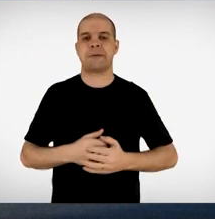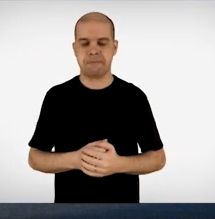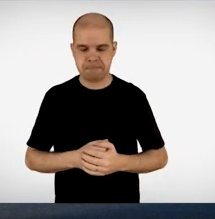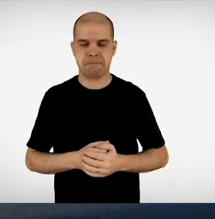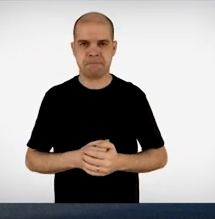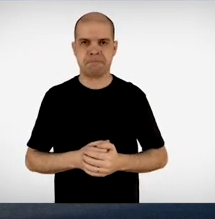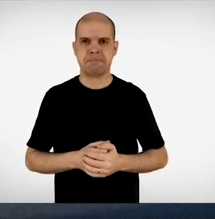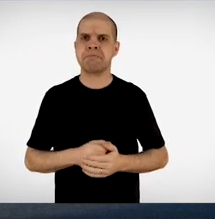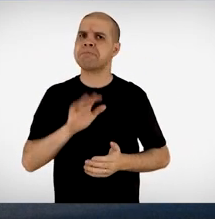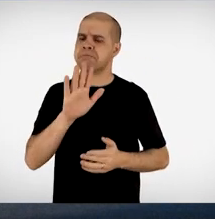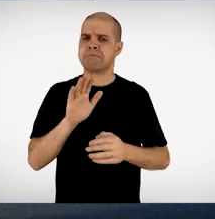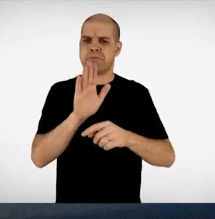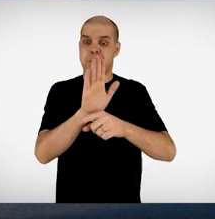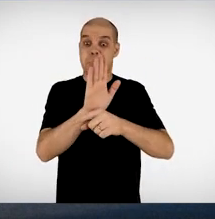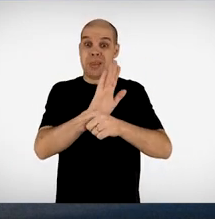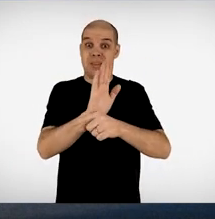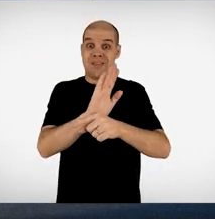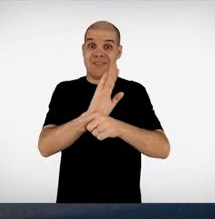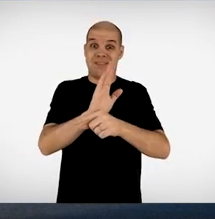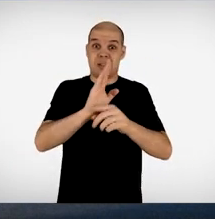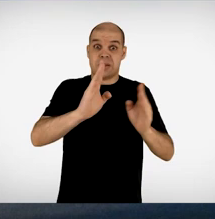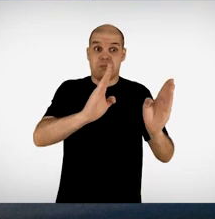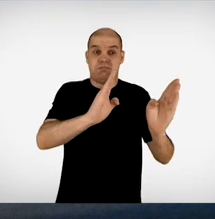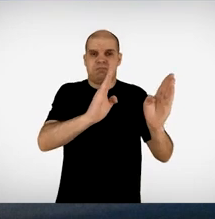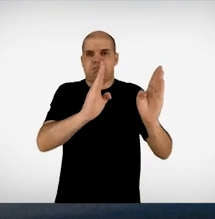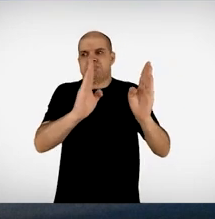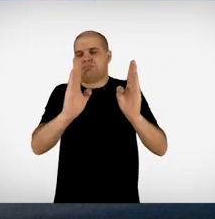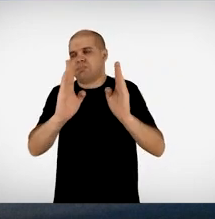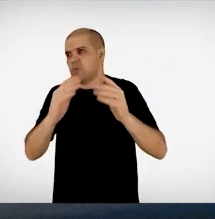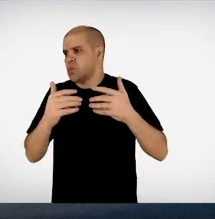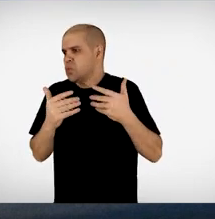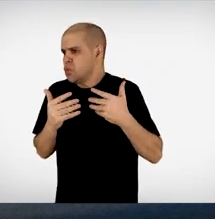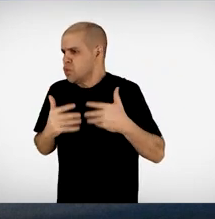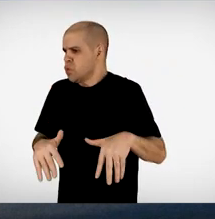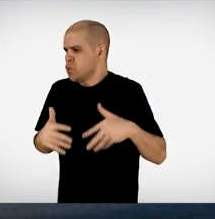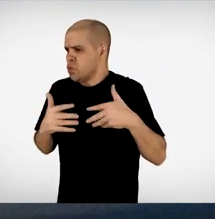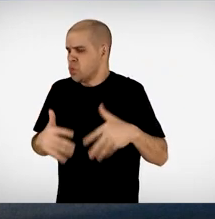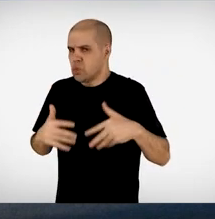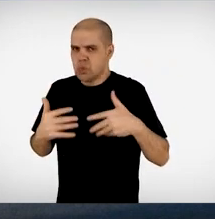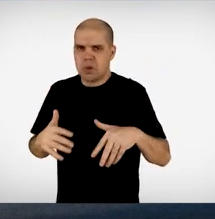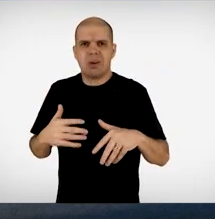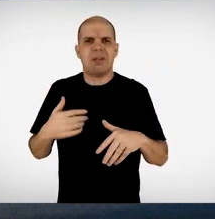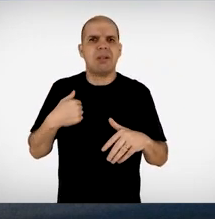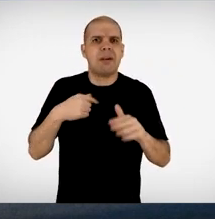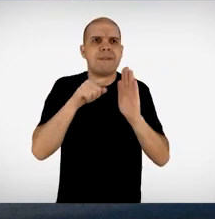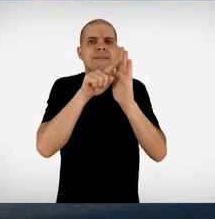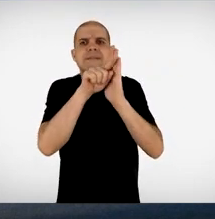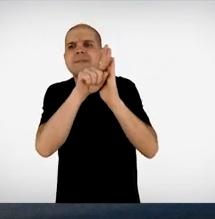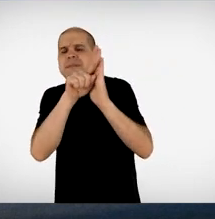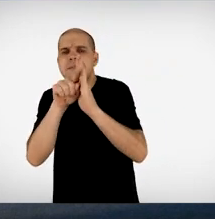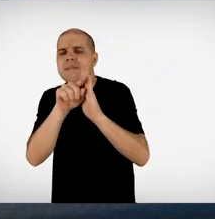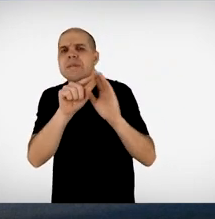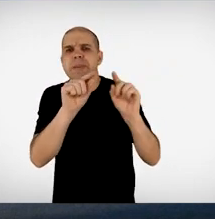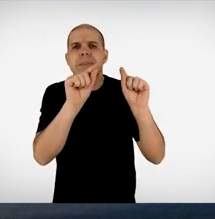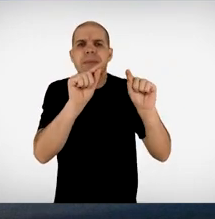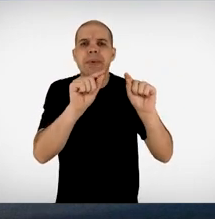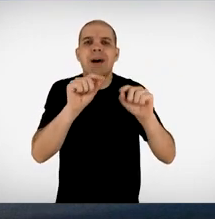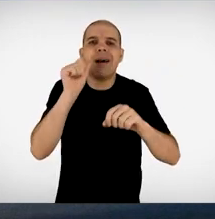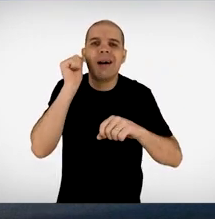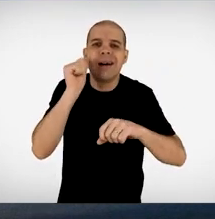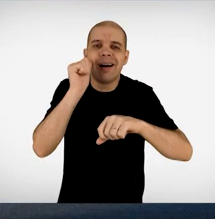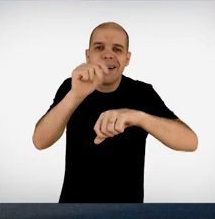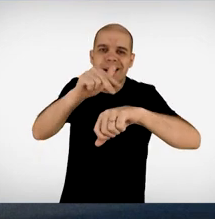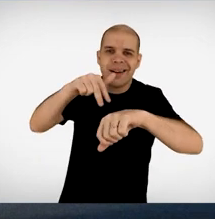ainda demora, né, para assentar um pouco dentro da gente. Mas eu vou convidá-los, então, ao invés de fazer uma interpretação